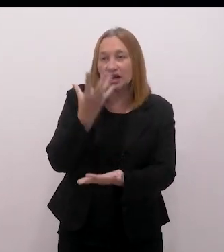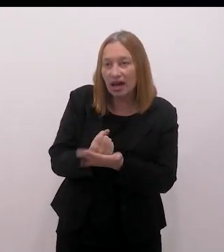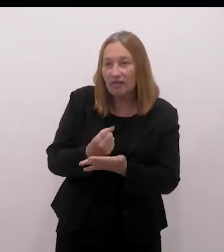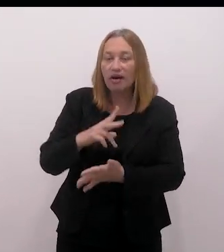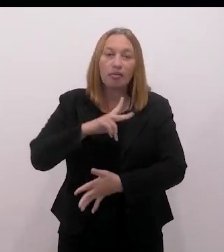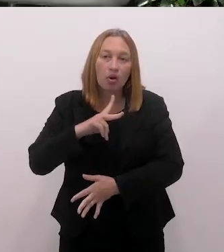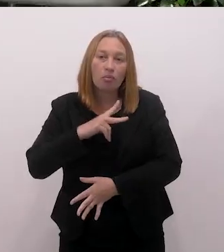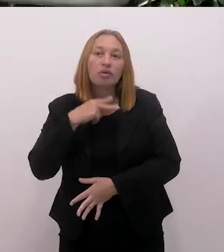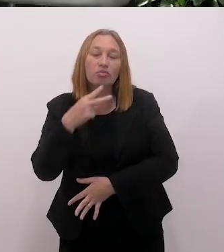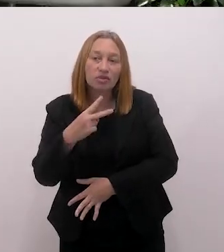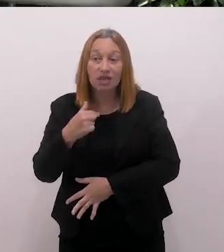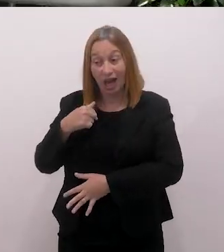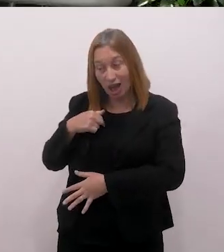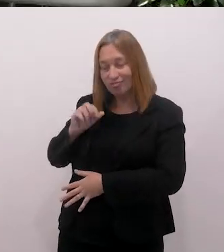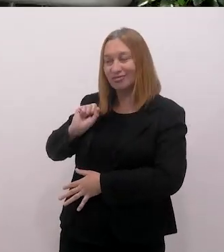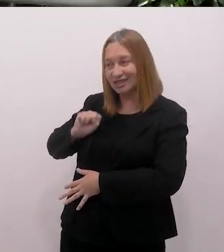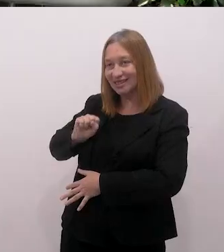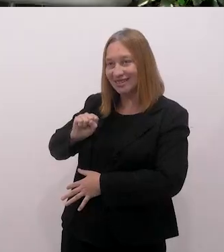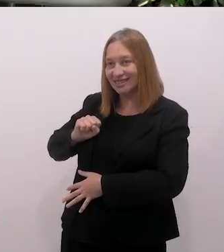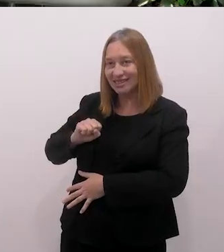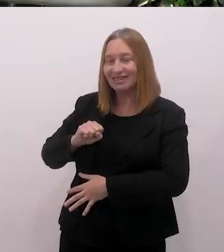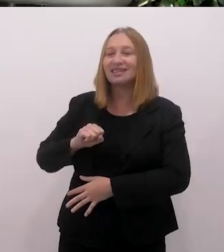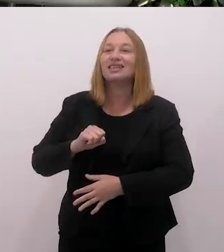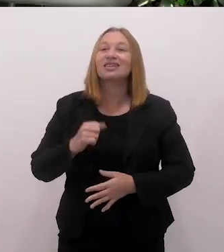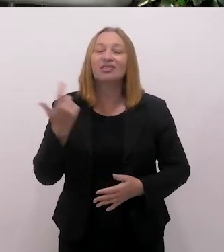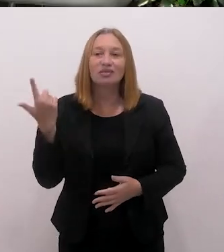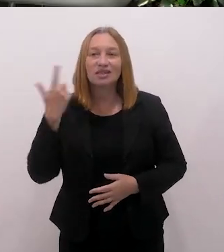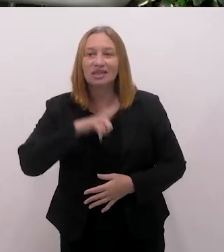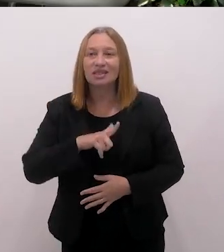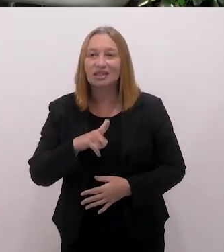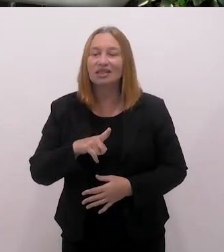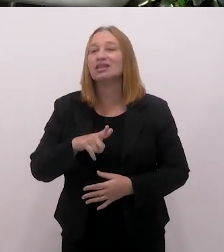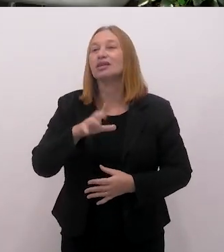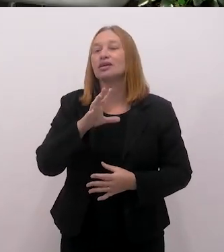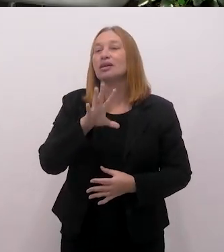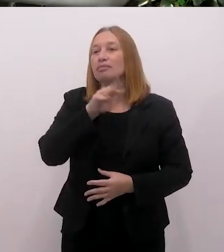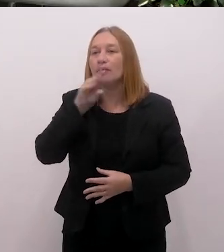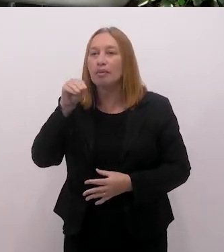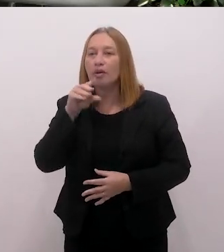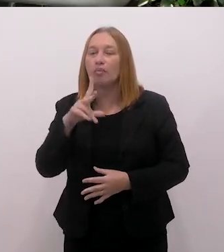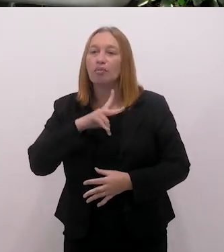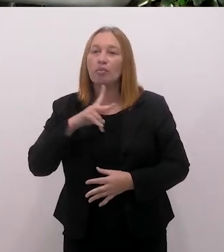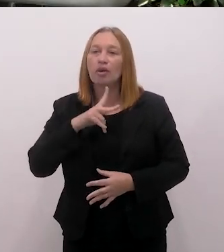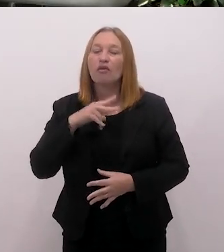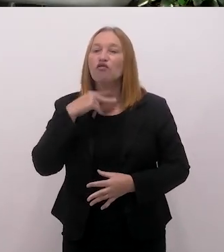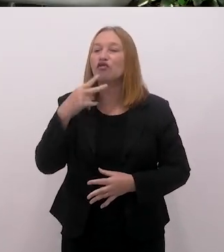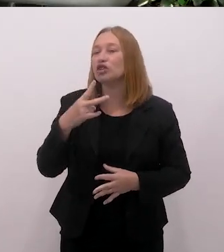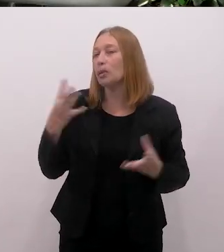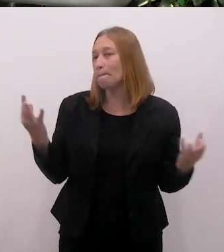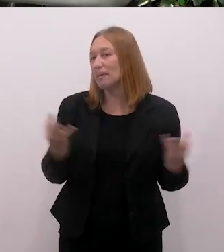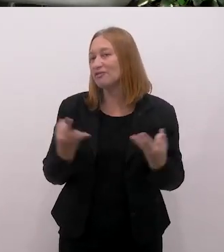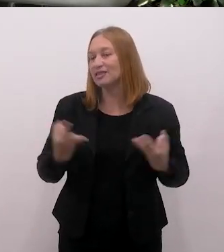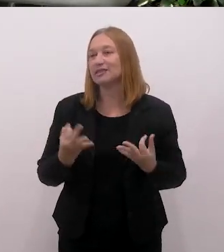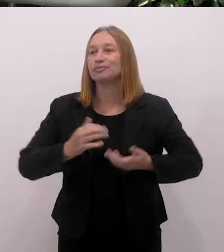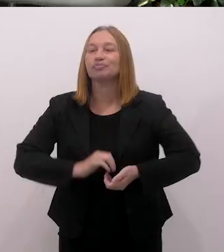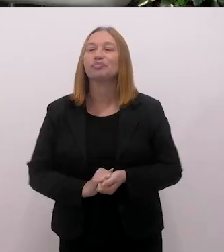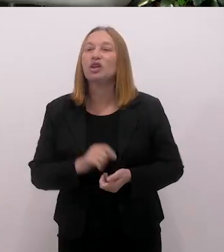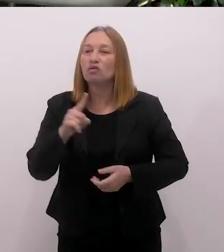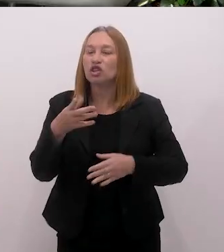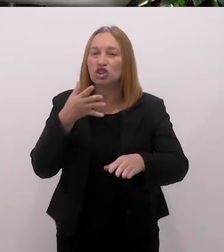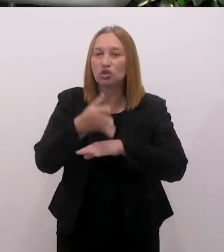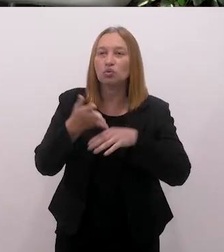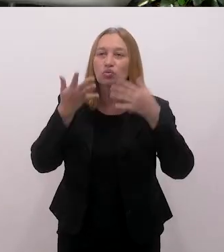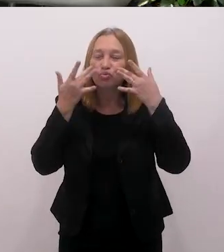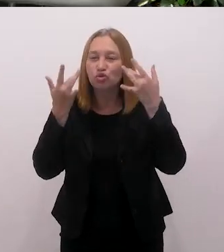eu sempre que era o seu caso. eu conseguia gravar minha própria música e dublar minha própria voz. E eu achava isso o máximo. E você chegou no